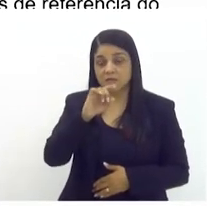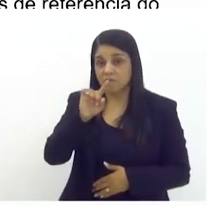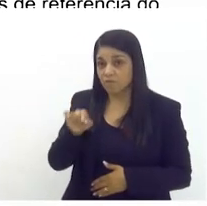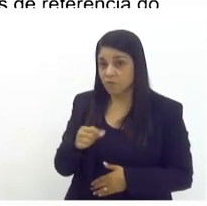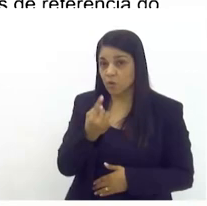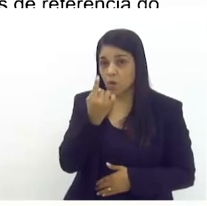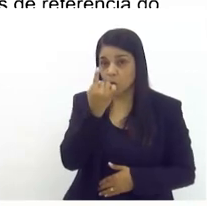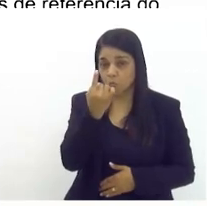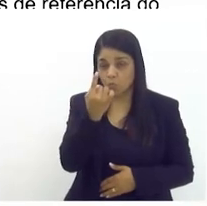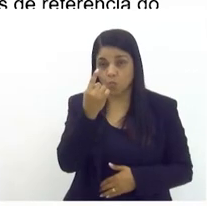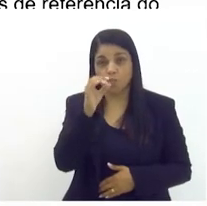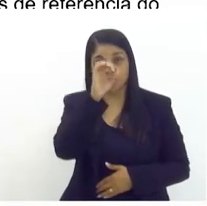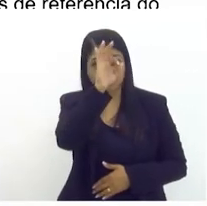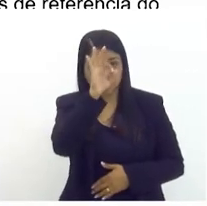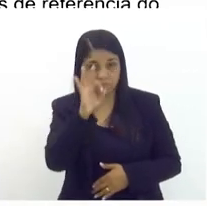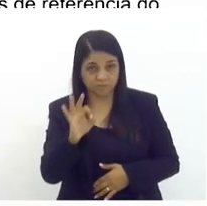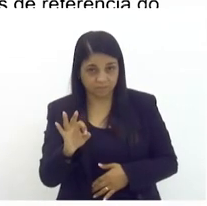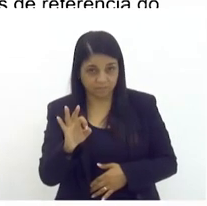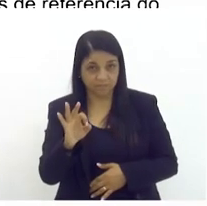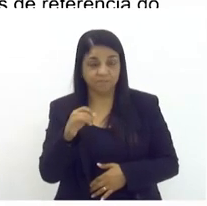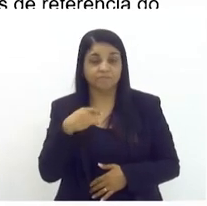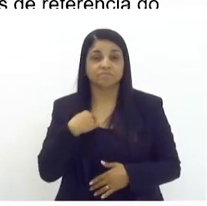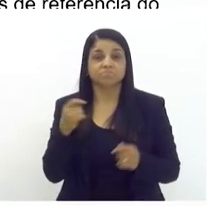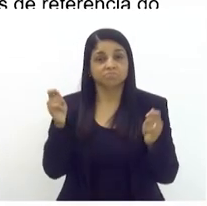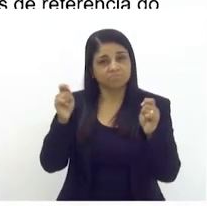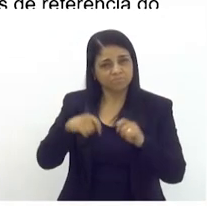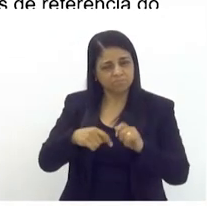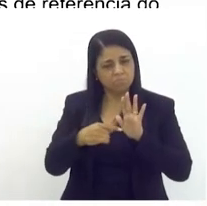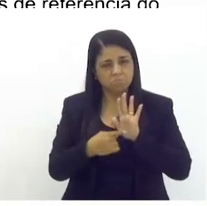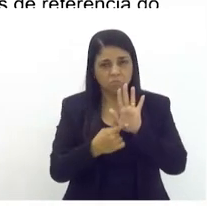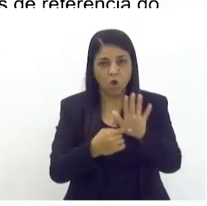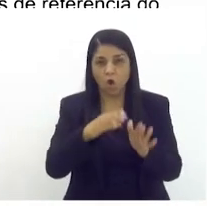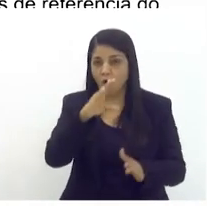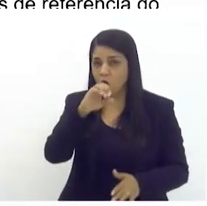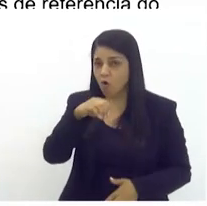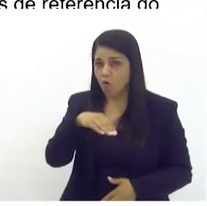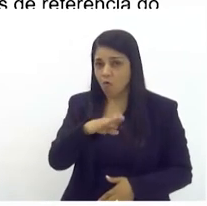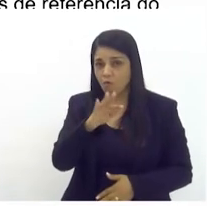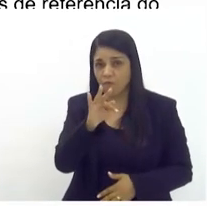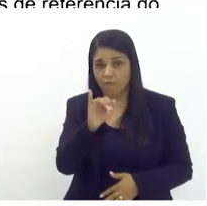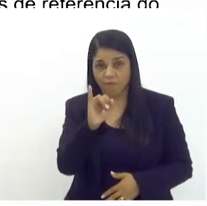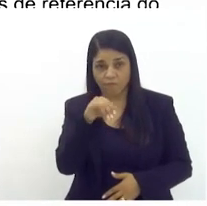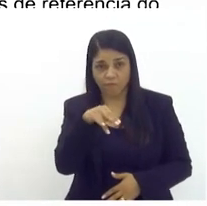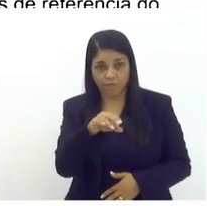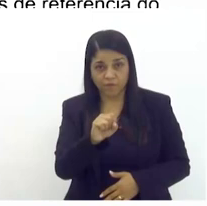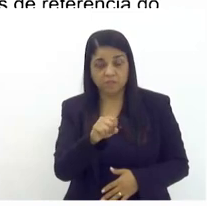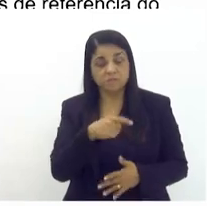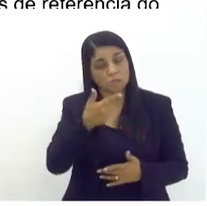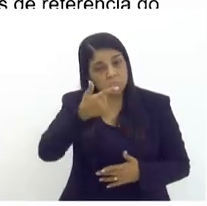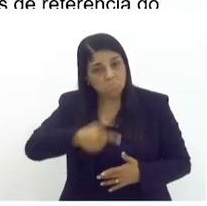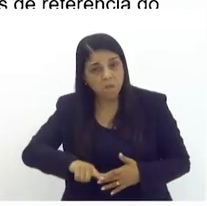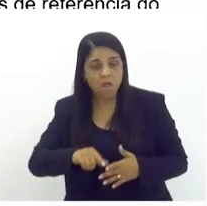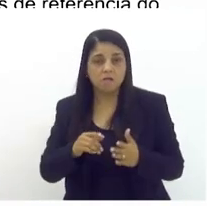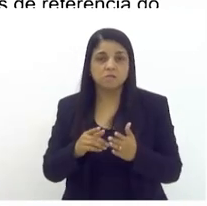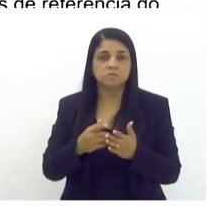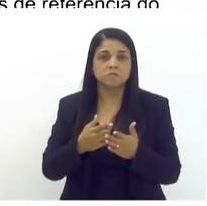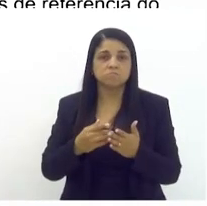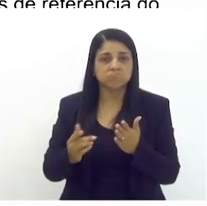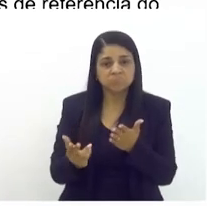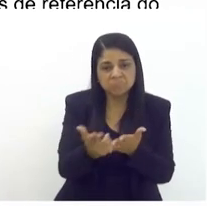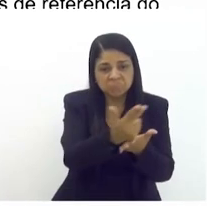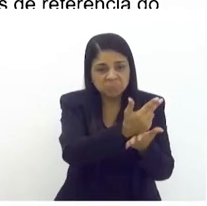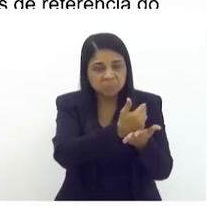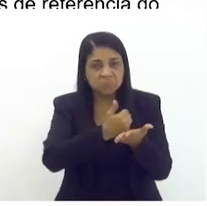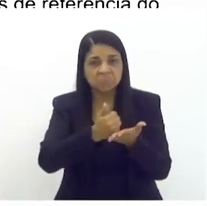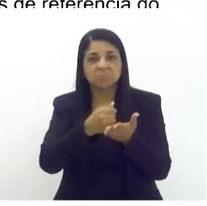. a CBS pode ser compensada com o piscofins ou com um outro tributo Federal ou